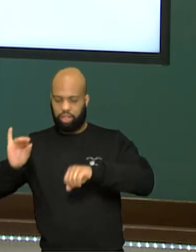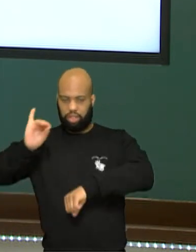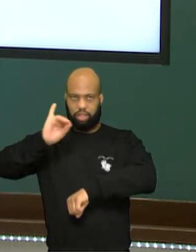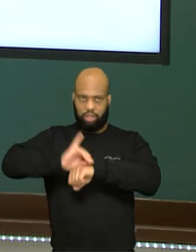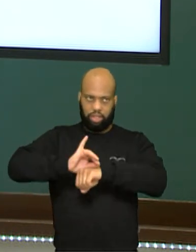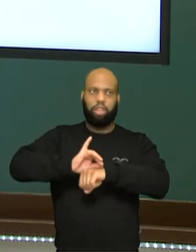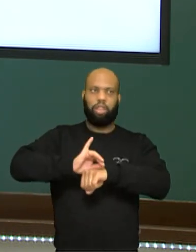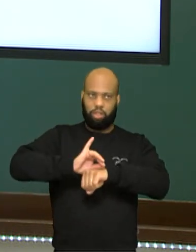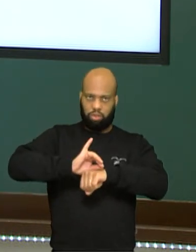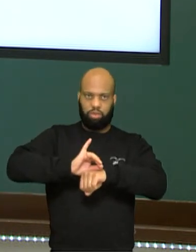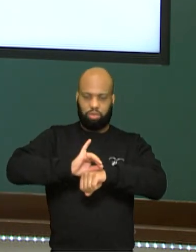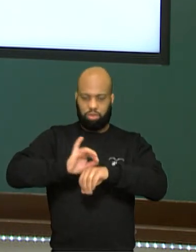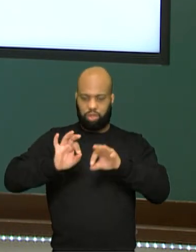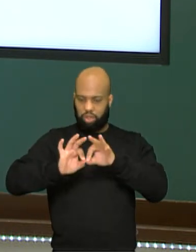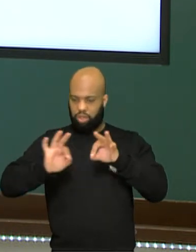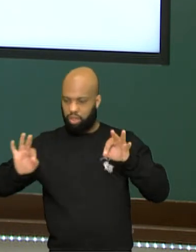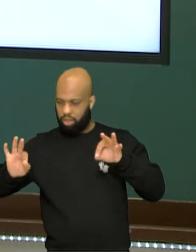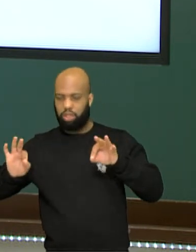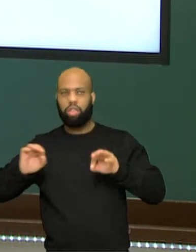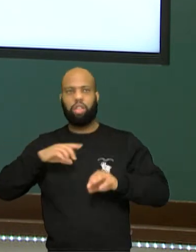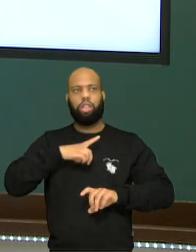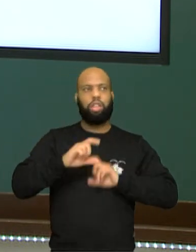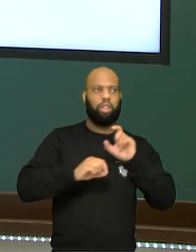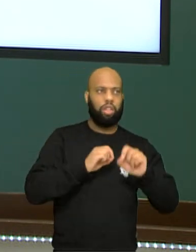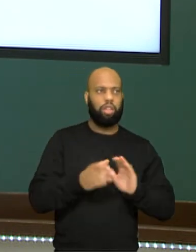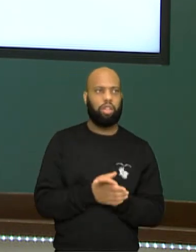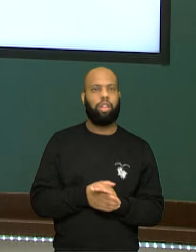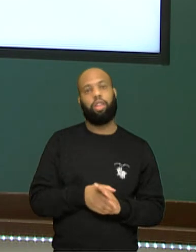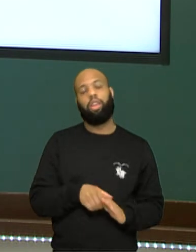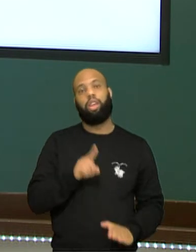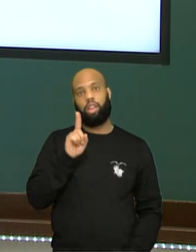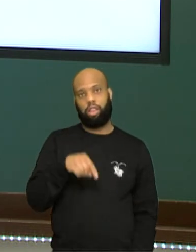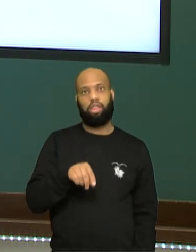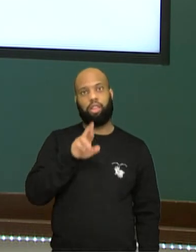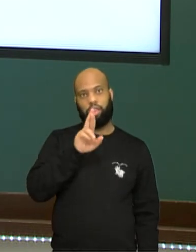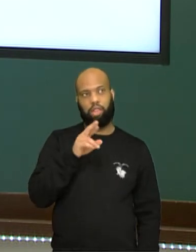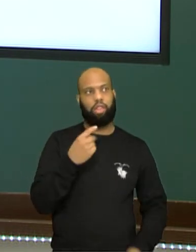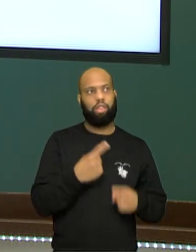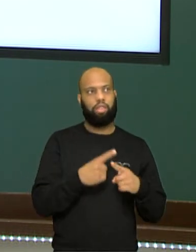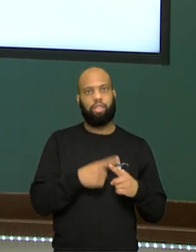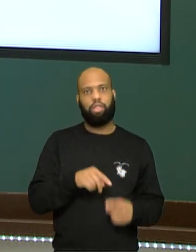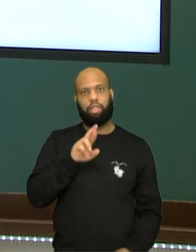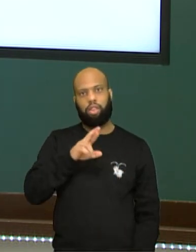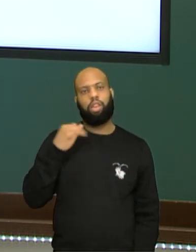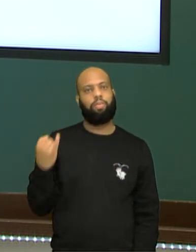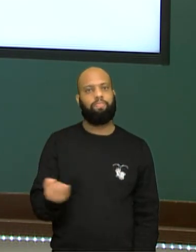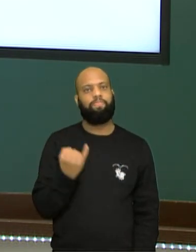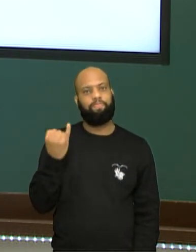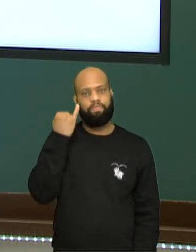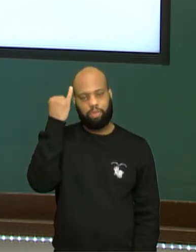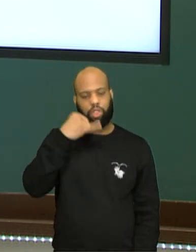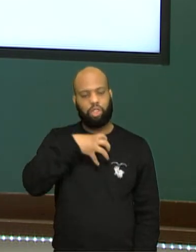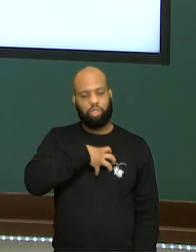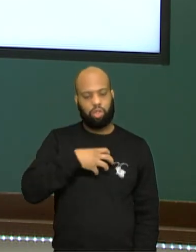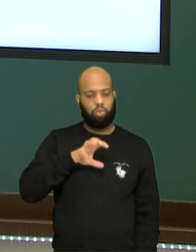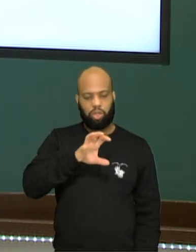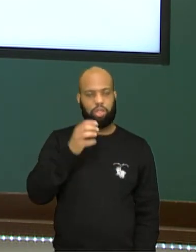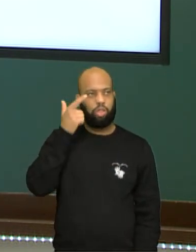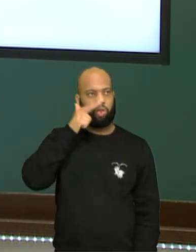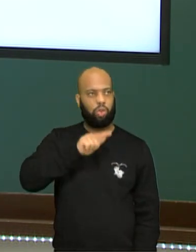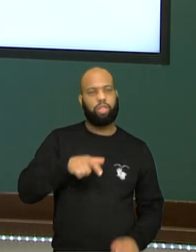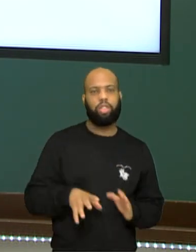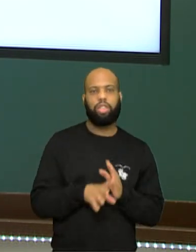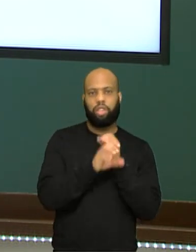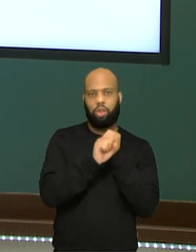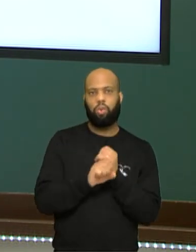Periferia da nossa esfera vai estar exatamente eu saio porque o raio é importante isso para que a gente possa calcular